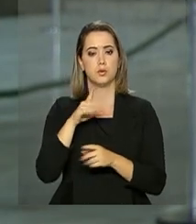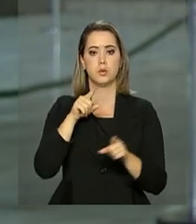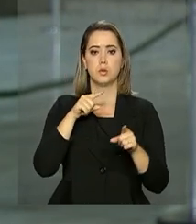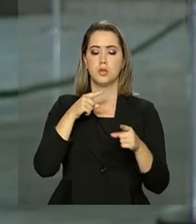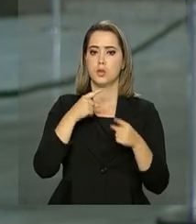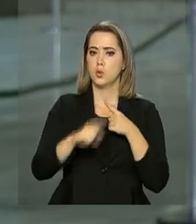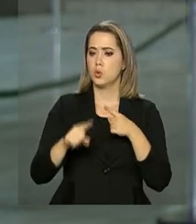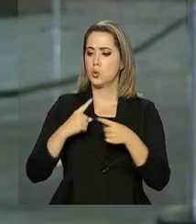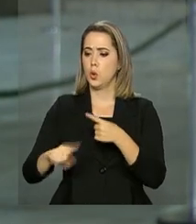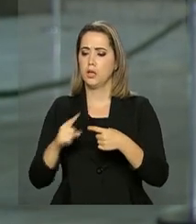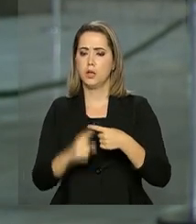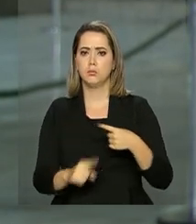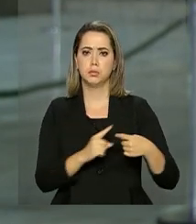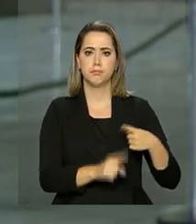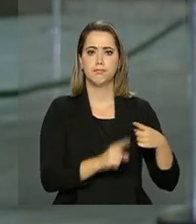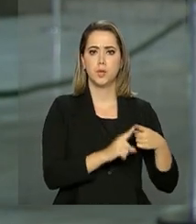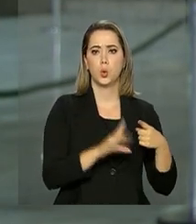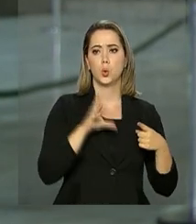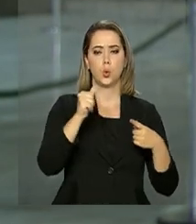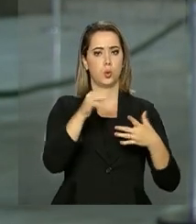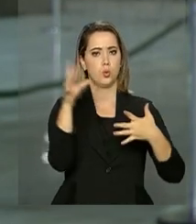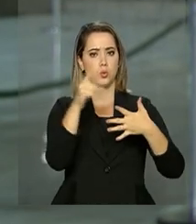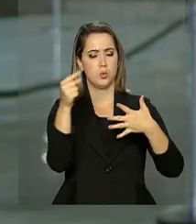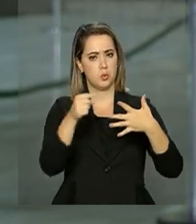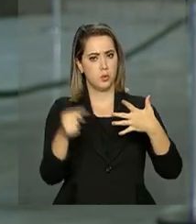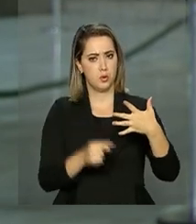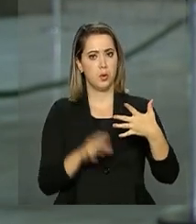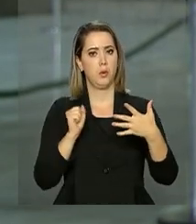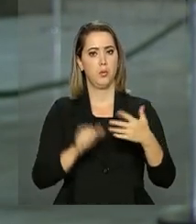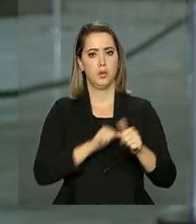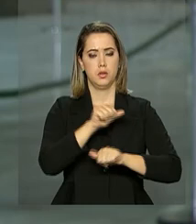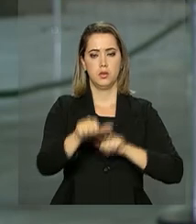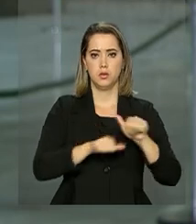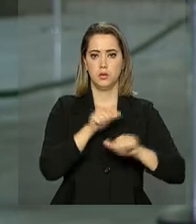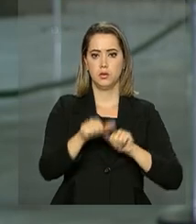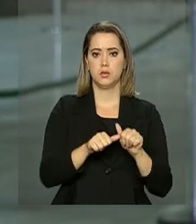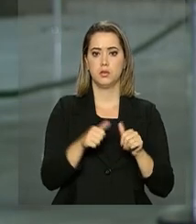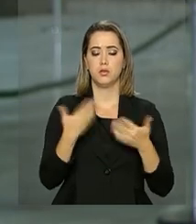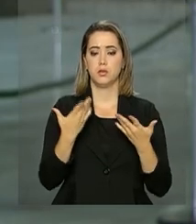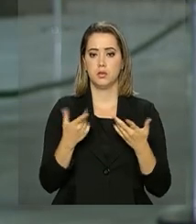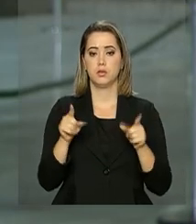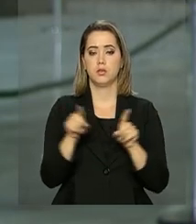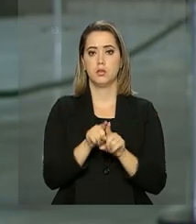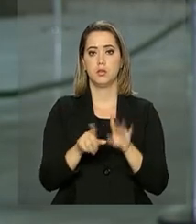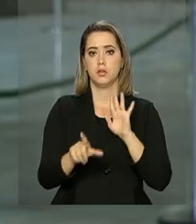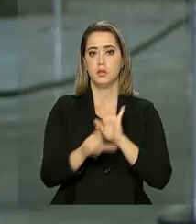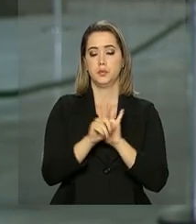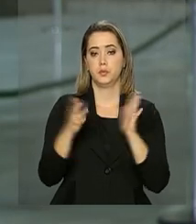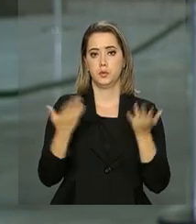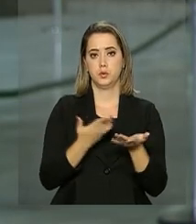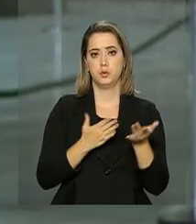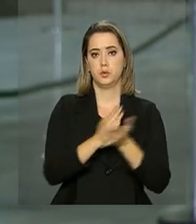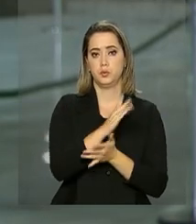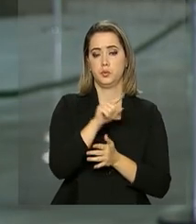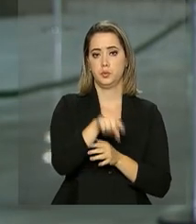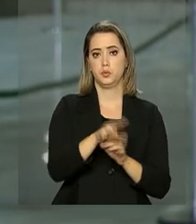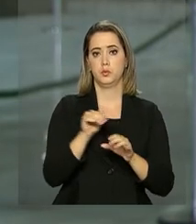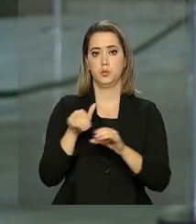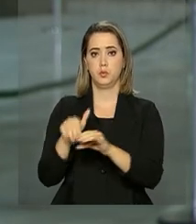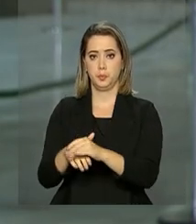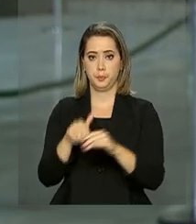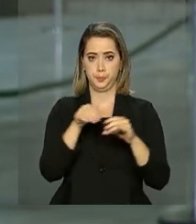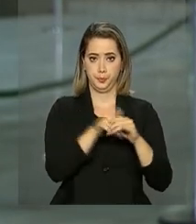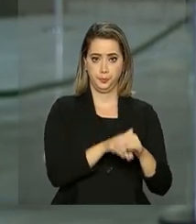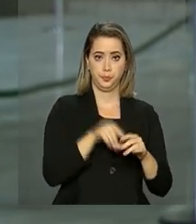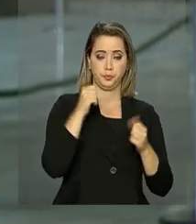os destaques que poderiam alterar trechos do projeto de lei. Agora, a tramitação do projeto no Senado